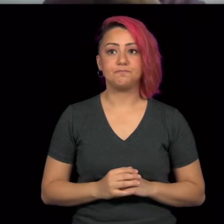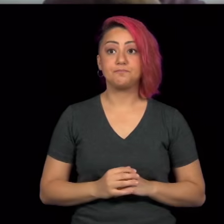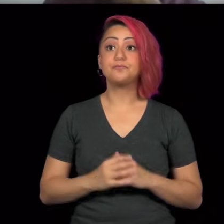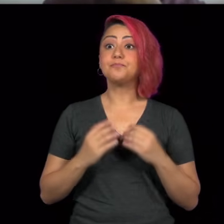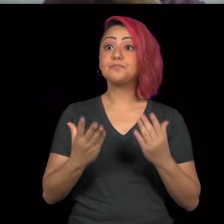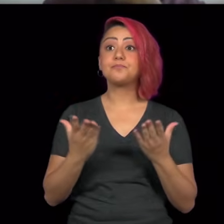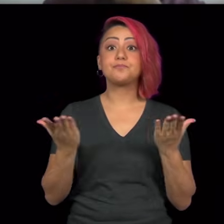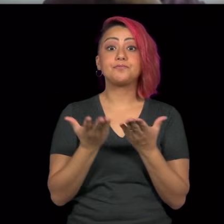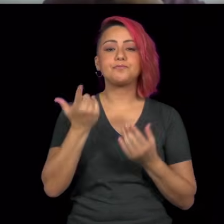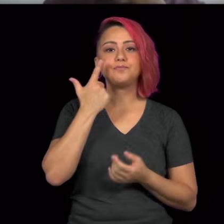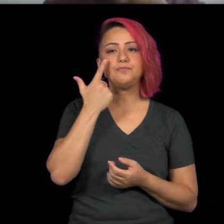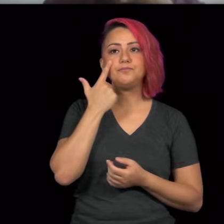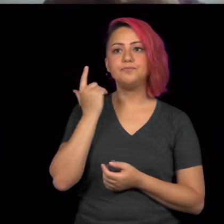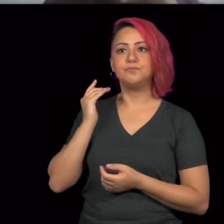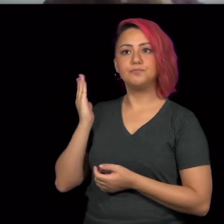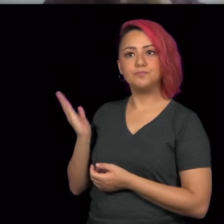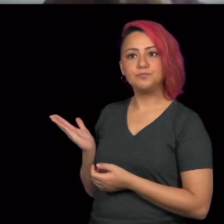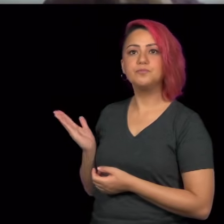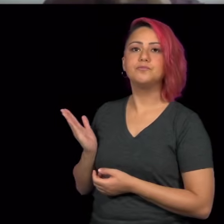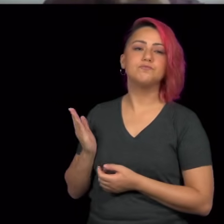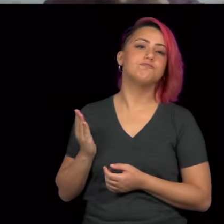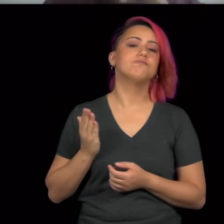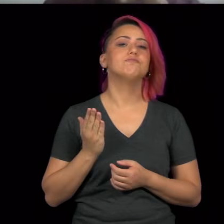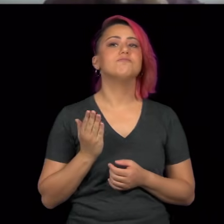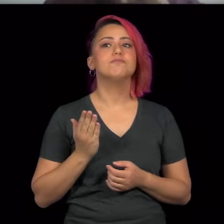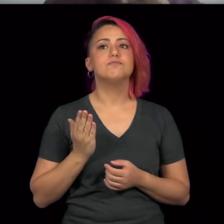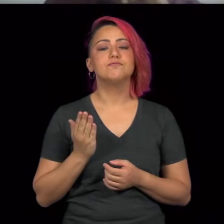então agora nós vamos começar a construir